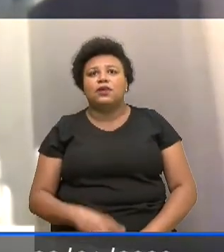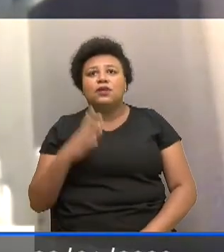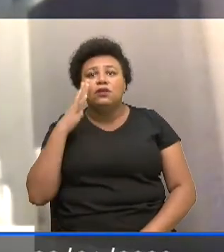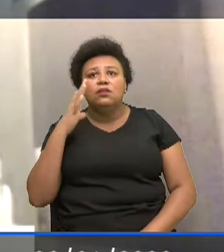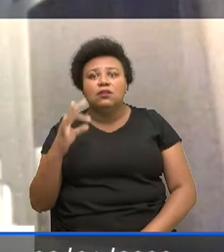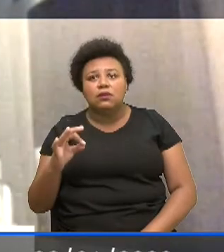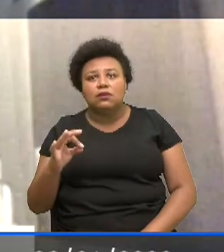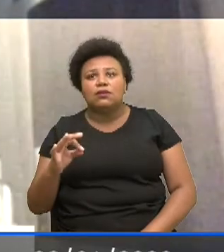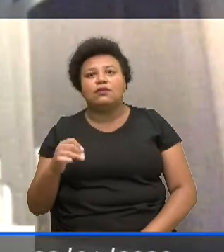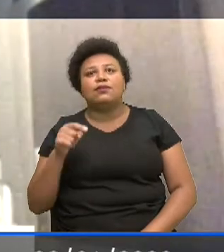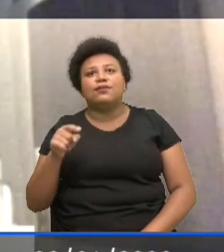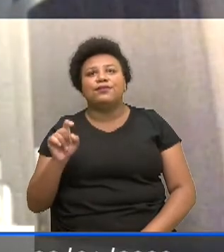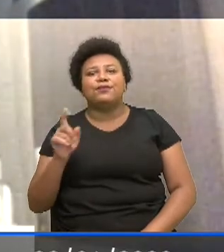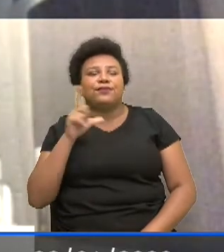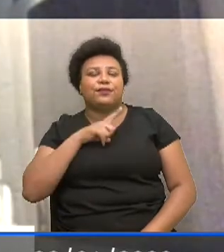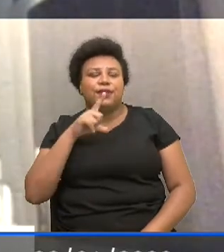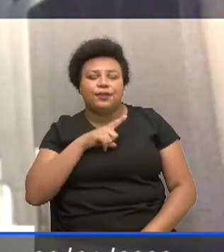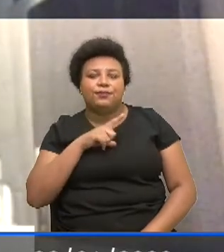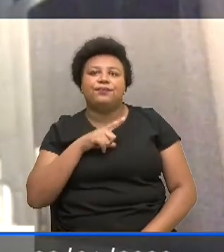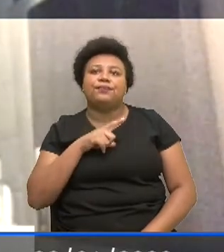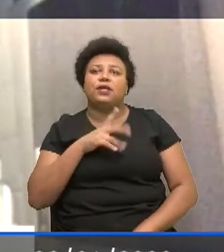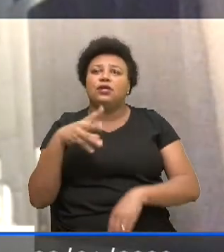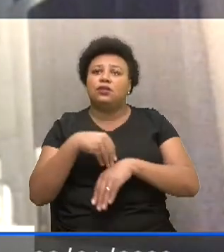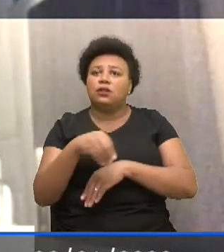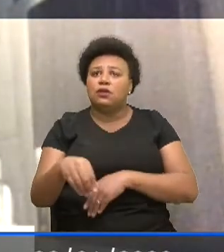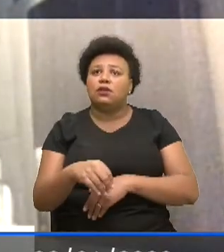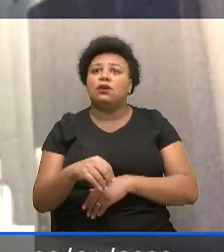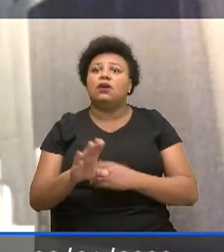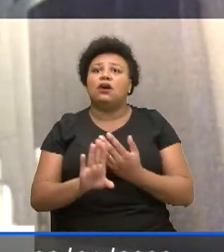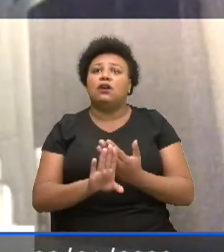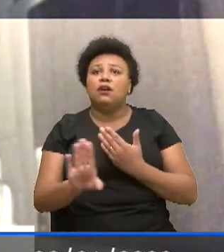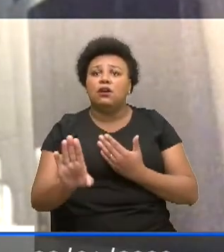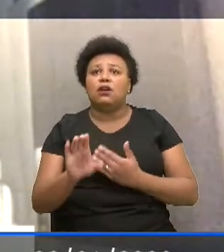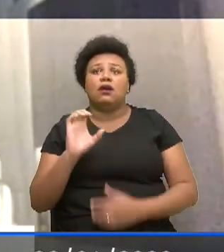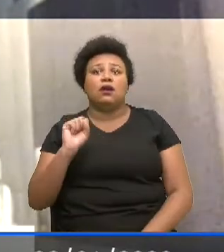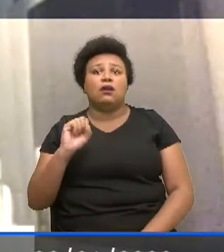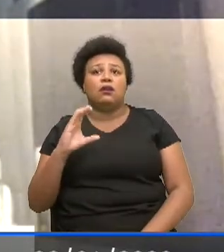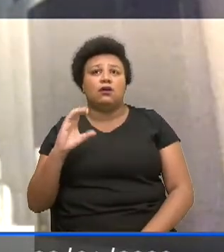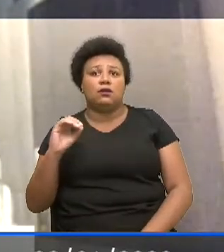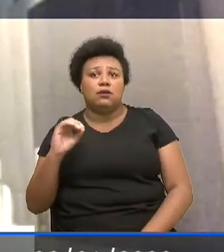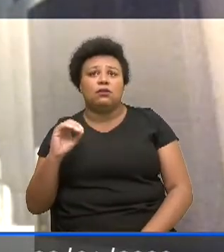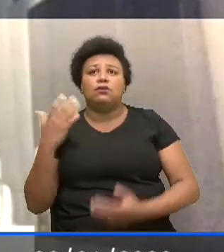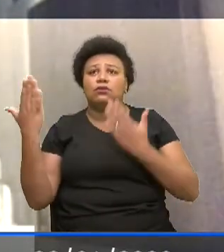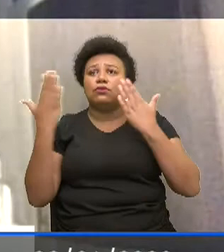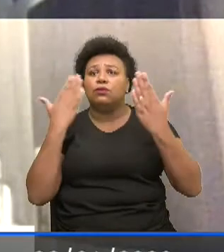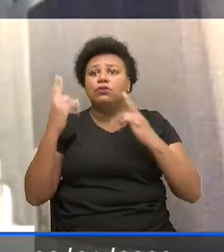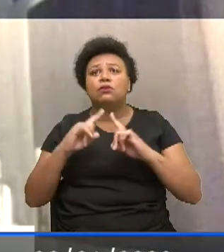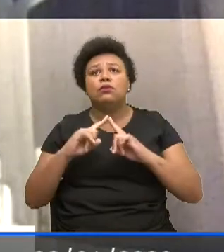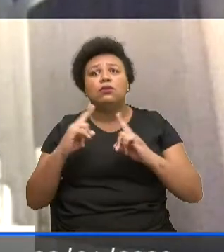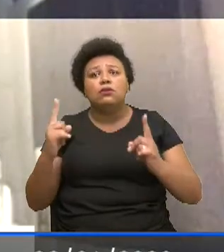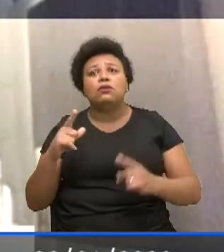me chamou a atenção o fato de haver, então, indicação de afastamento de casos suspeitos, mas não ter estabelecido, então,